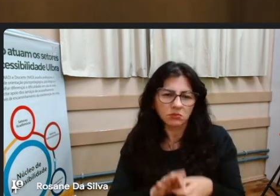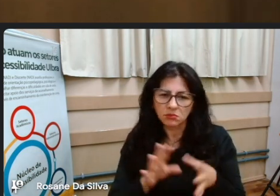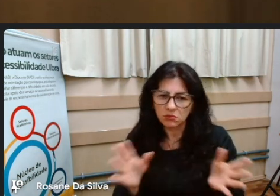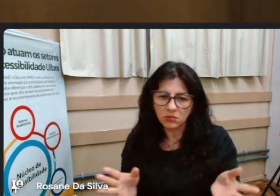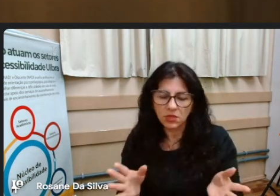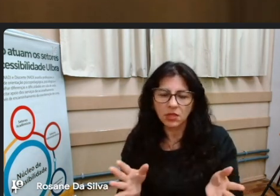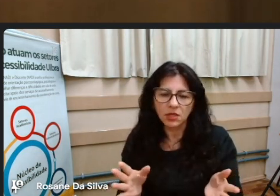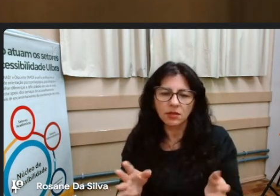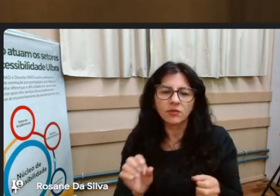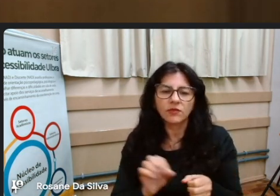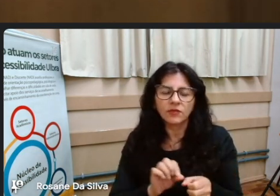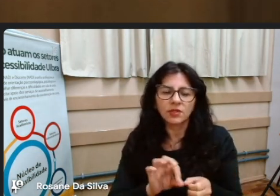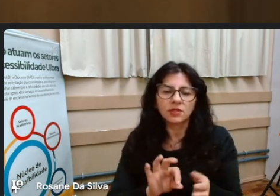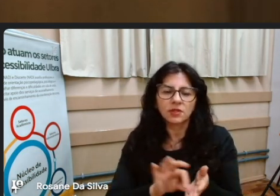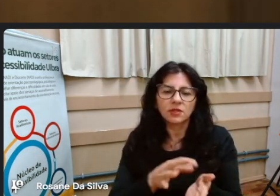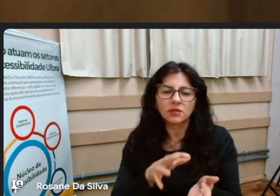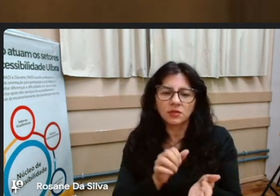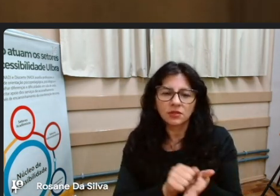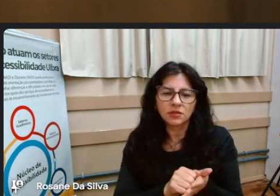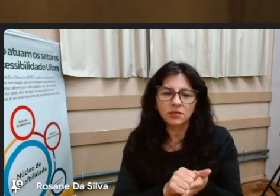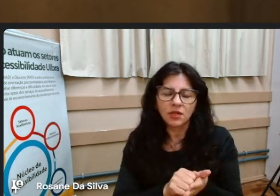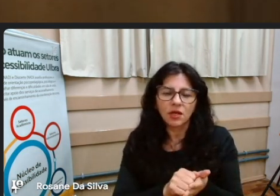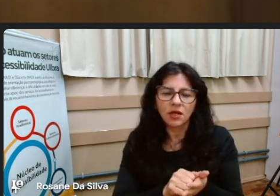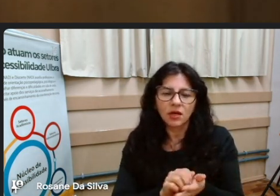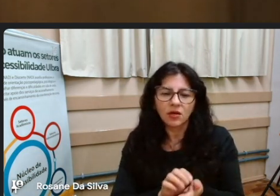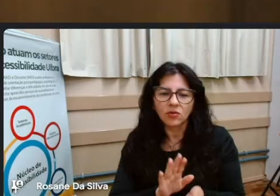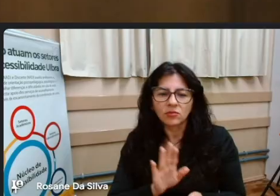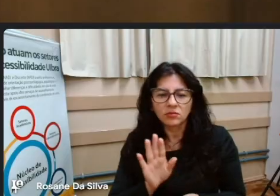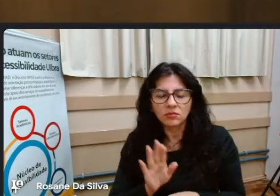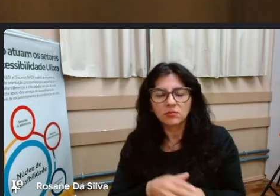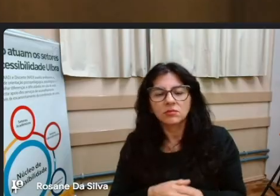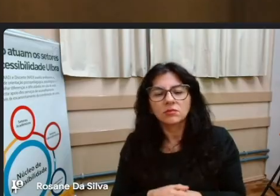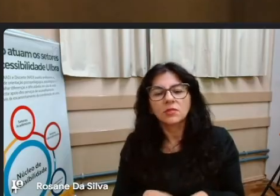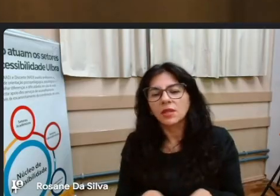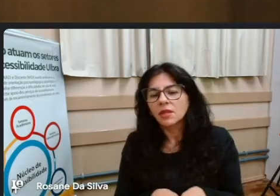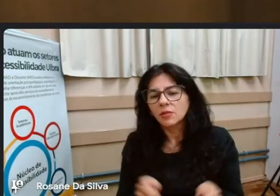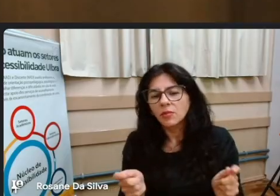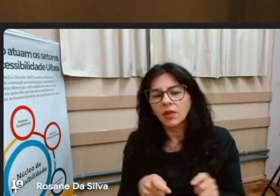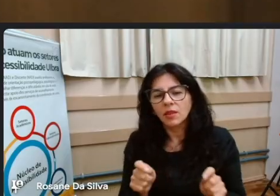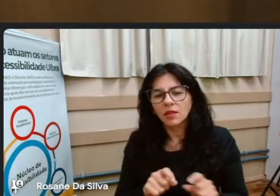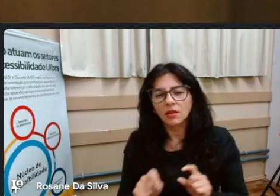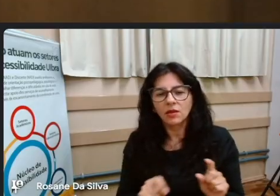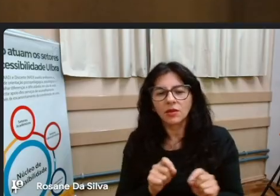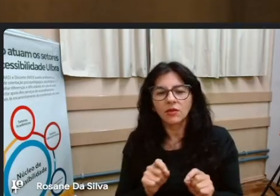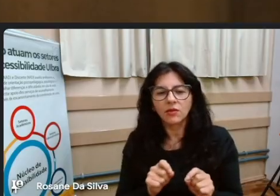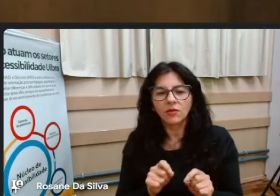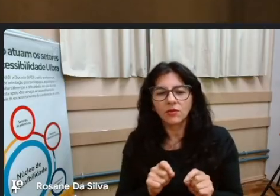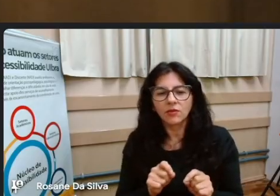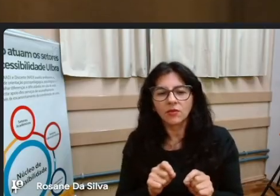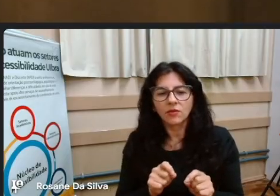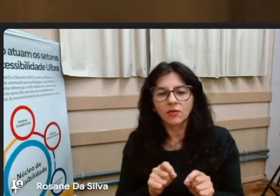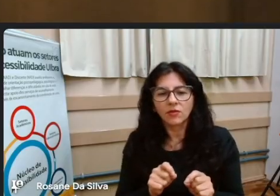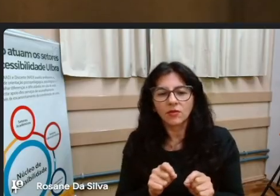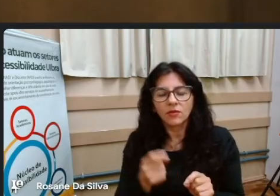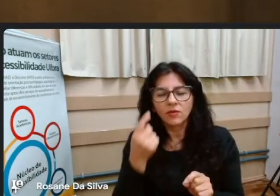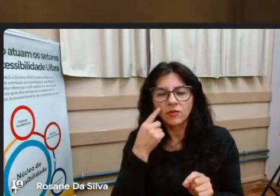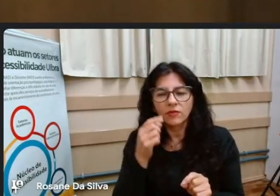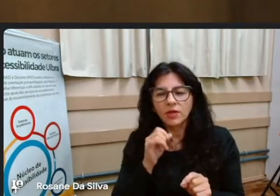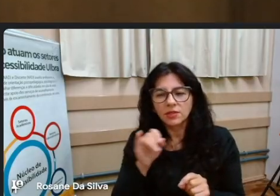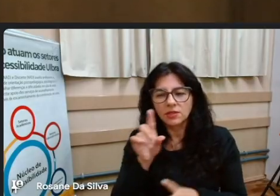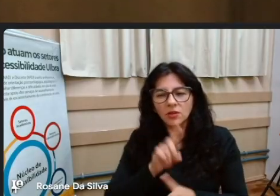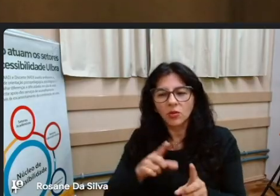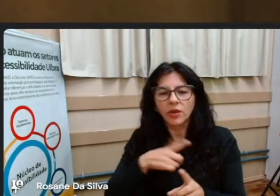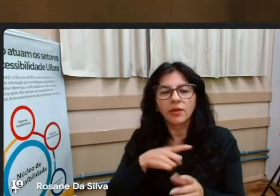né Pode ficar à vontade também fazer sua inscrição ã e a gente poderia